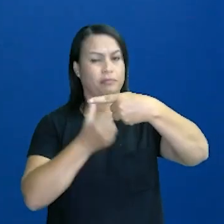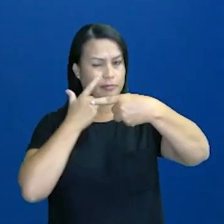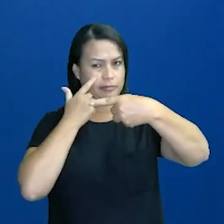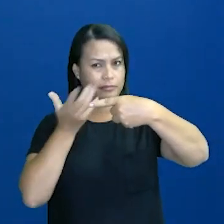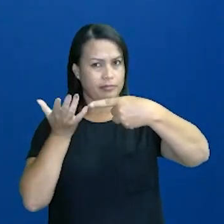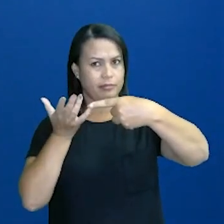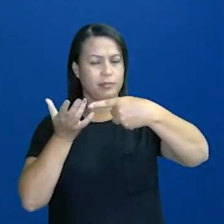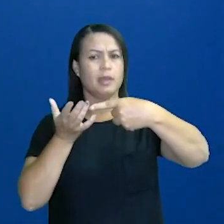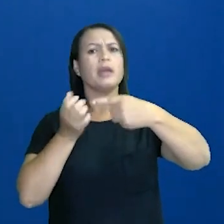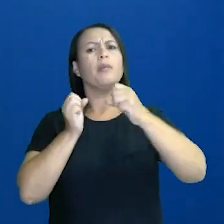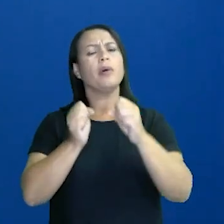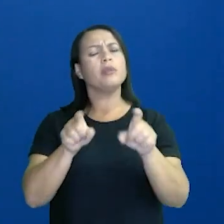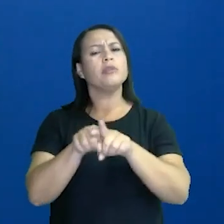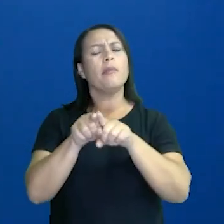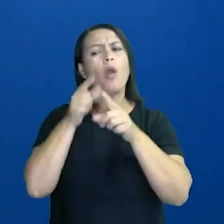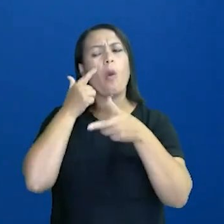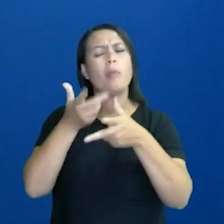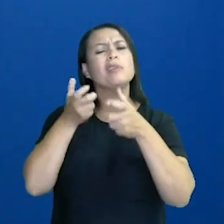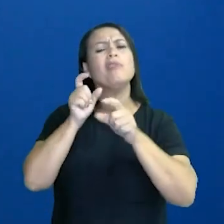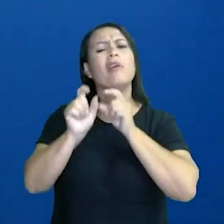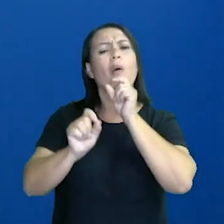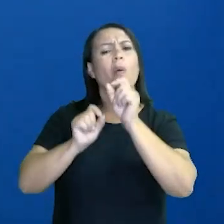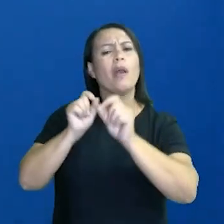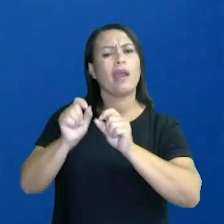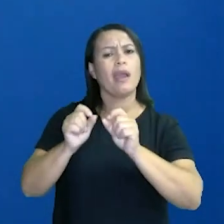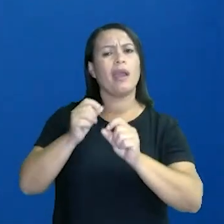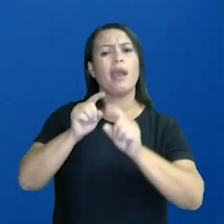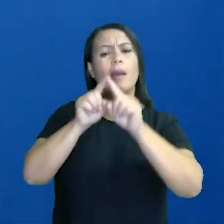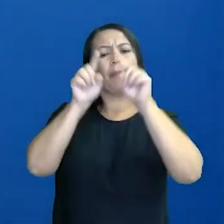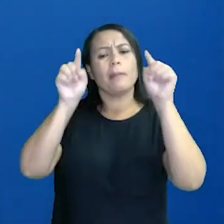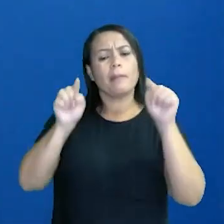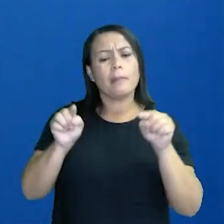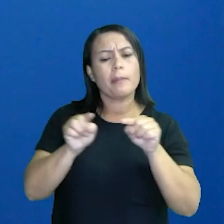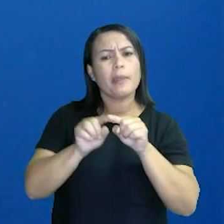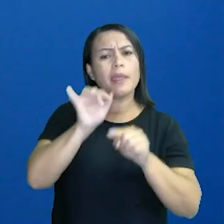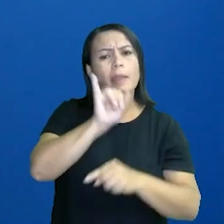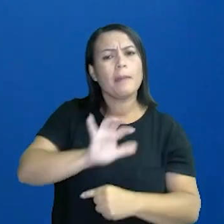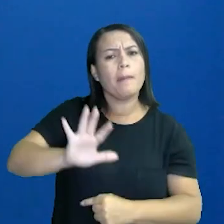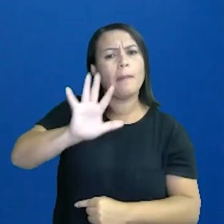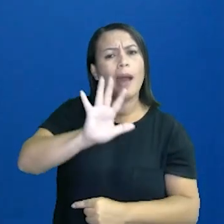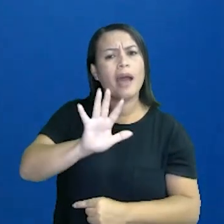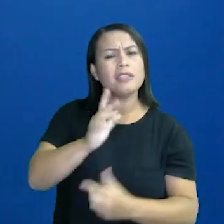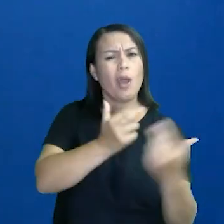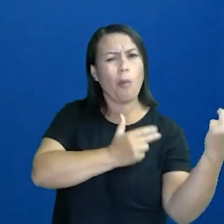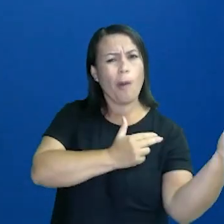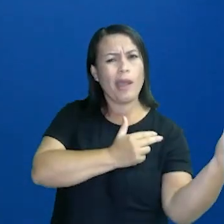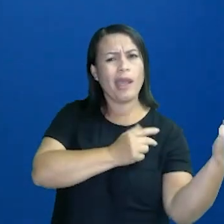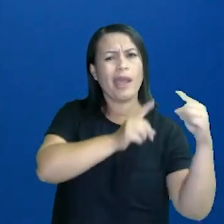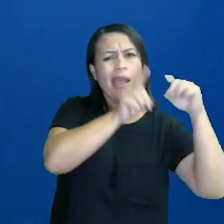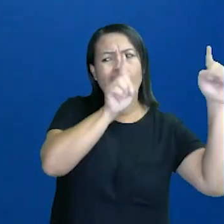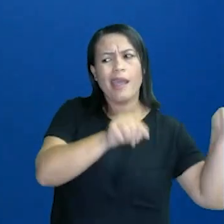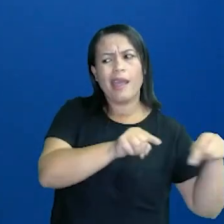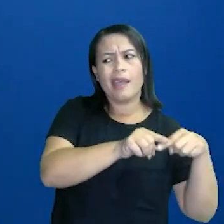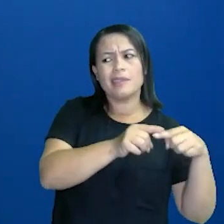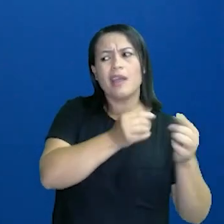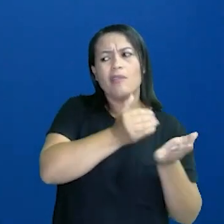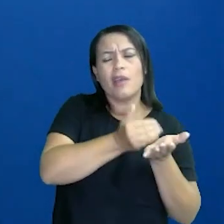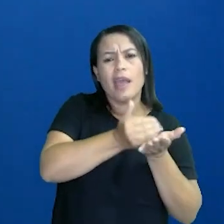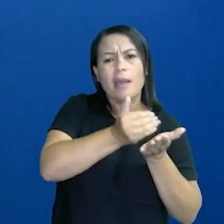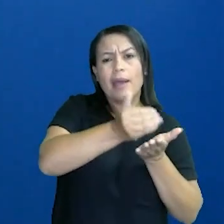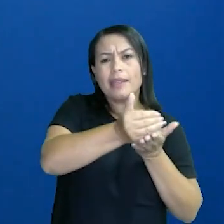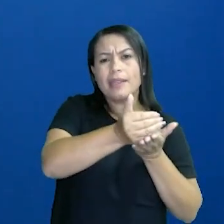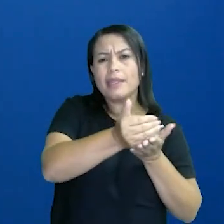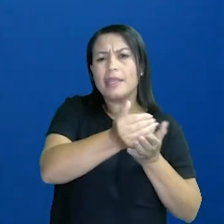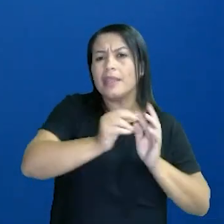vendo? O que a gente pode observar é o seguinte. Essa minha figura é igual a essa, não é? Veja só, e foi repartido